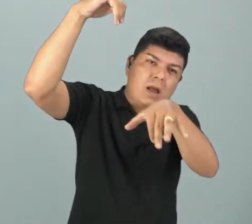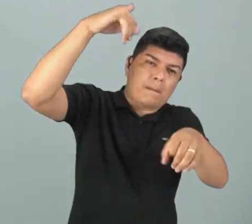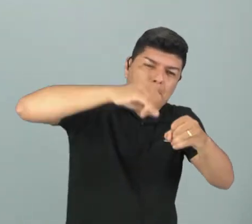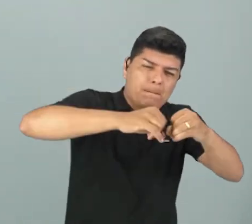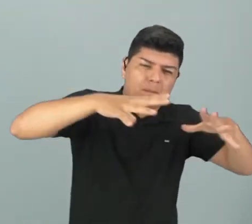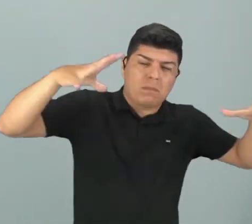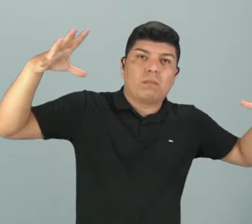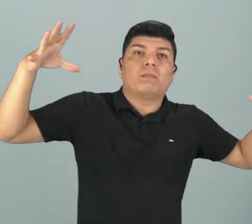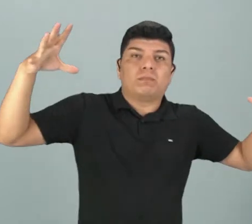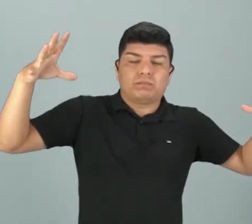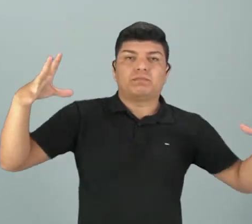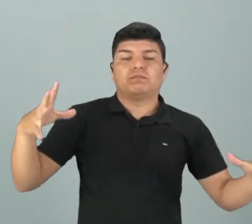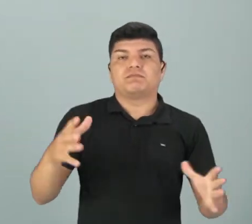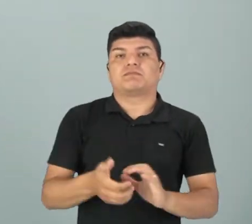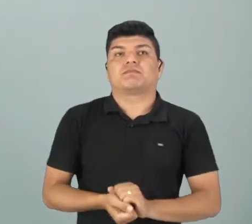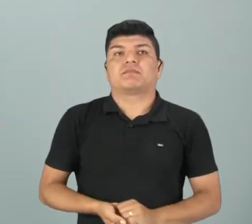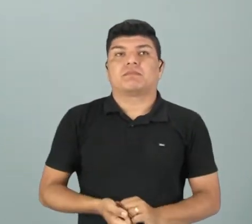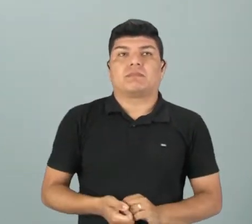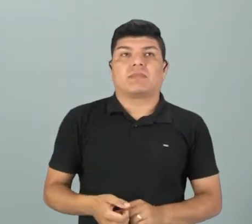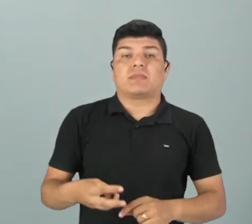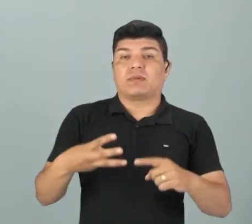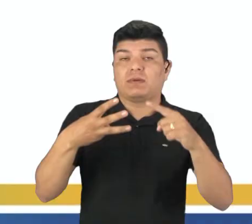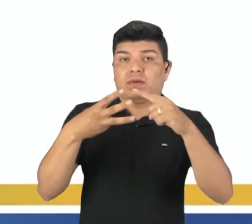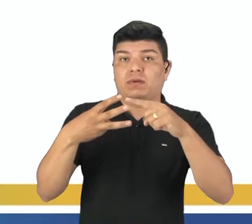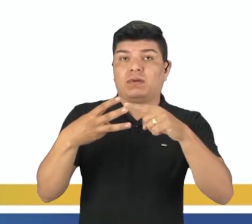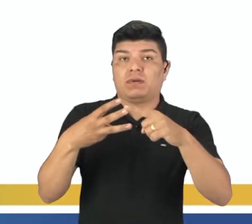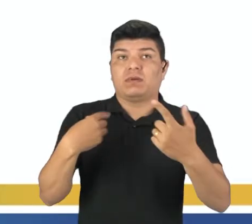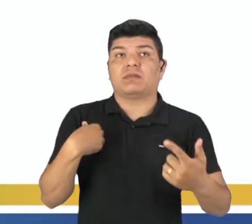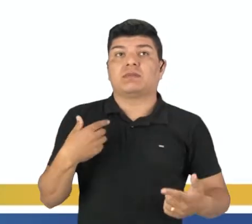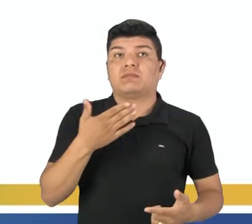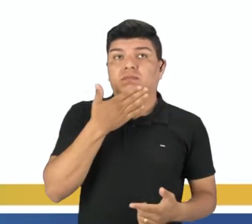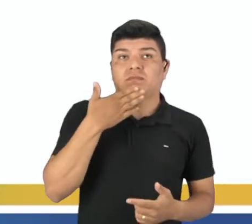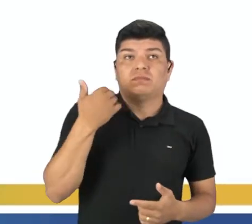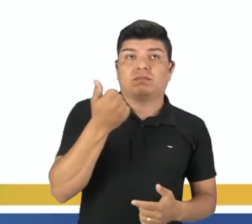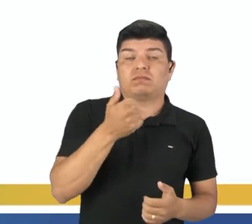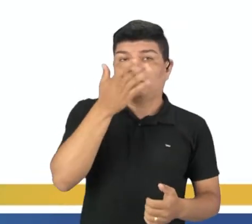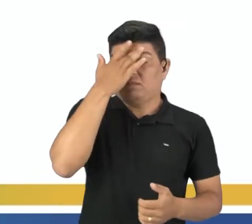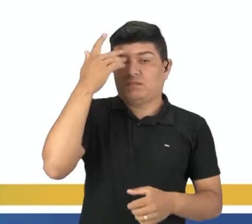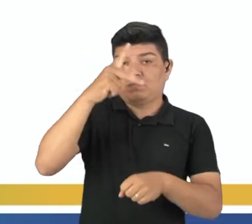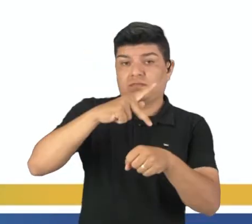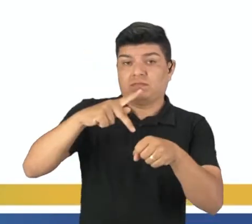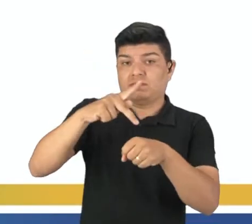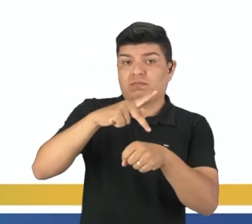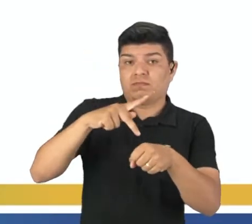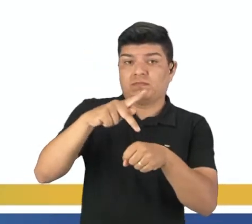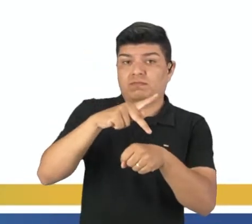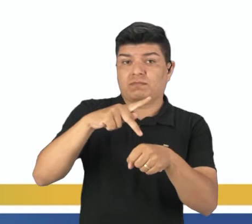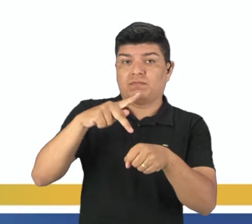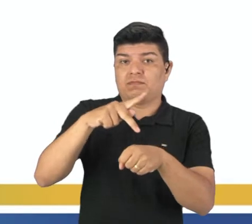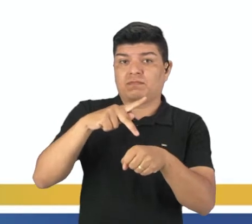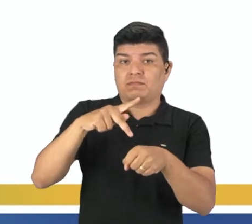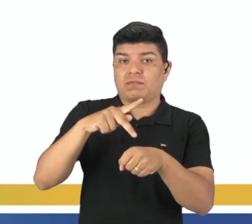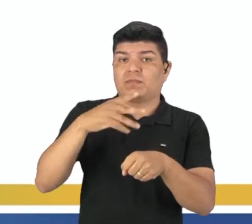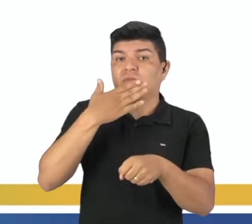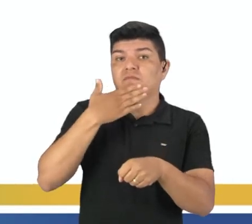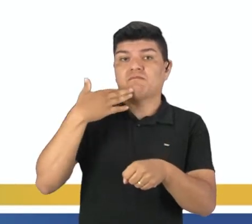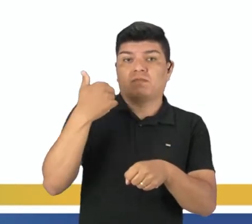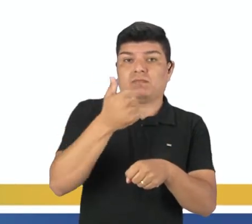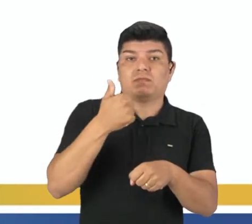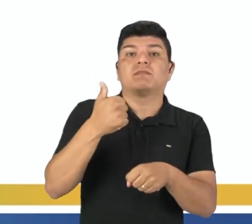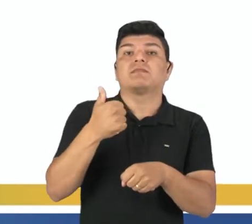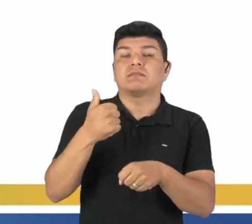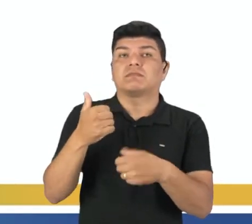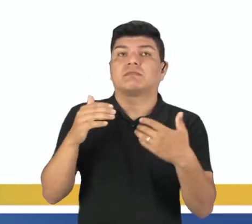a chamada Guerra Relâmpago. Aí vai ter a recuperação aliada, que é dos países dos aliados, que vão ter uma recuperação, e